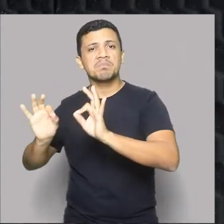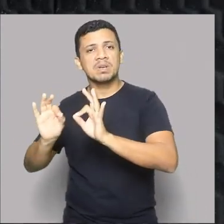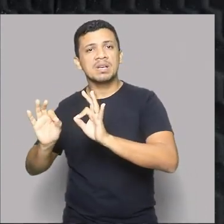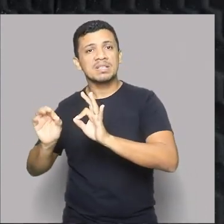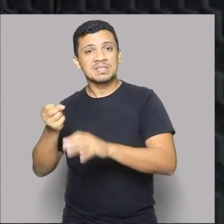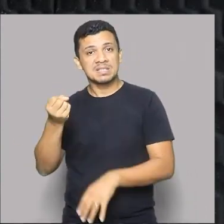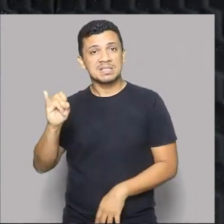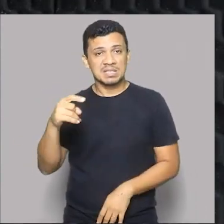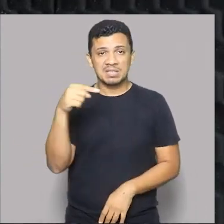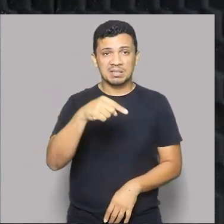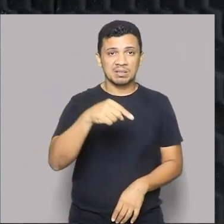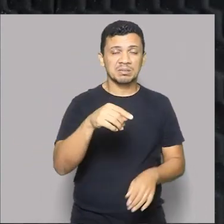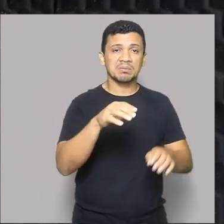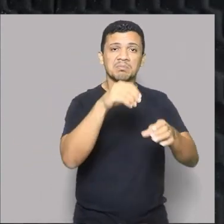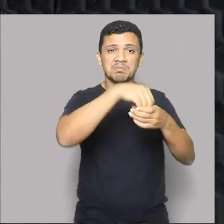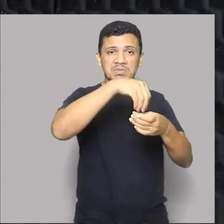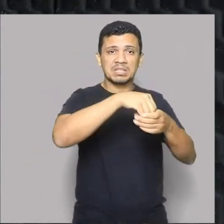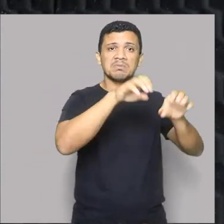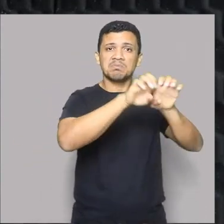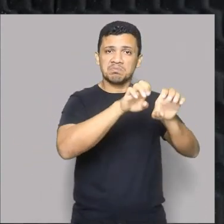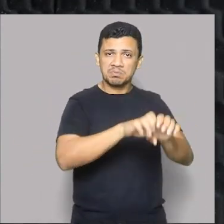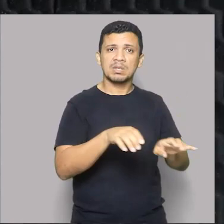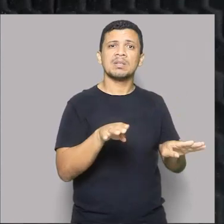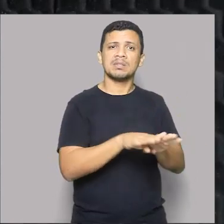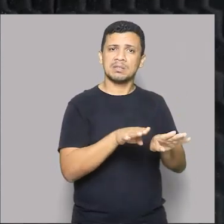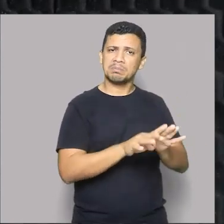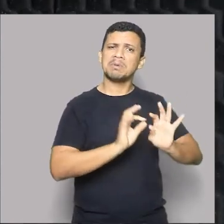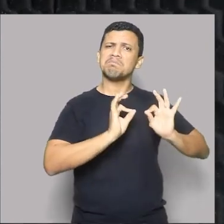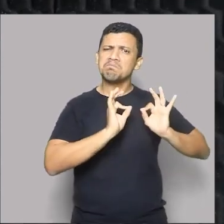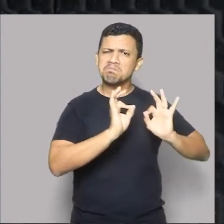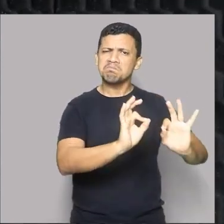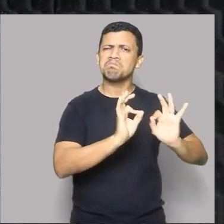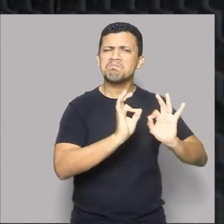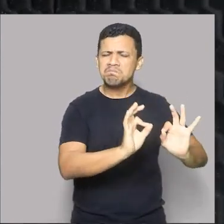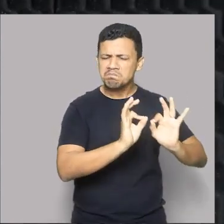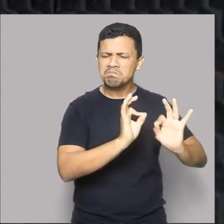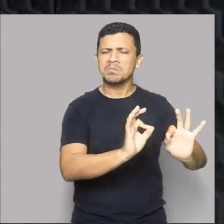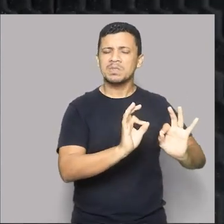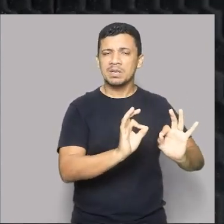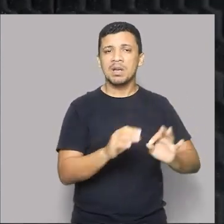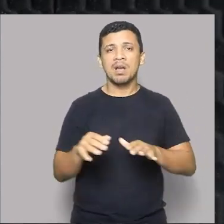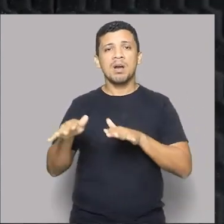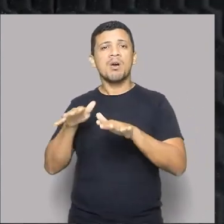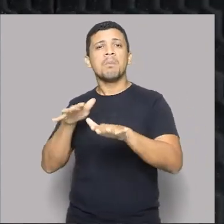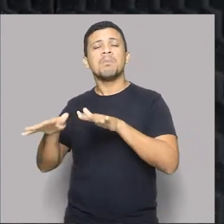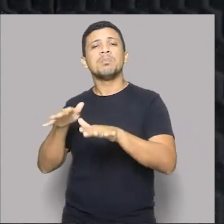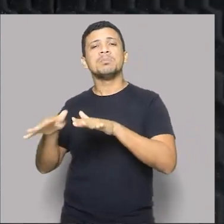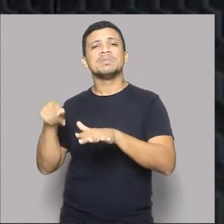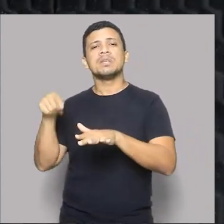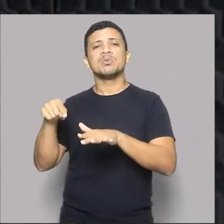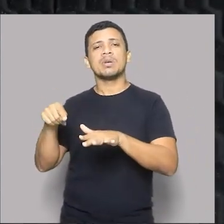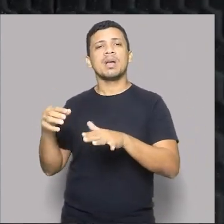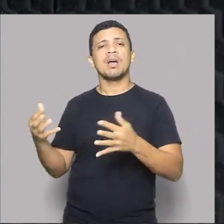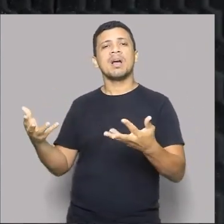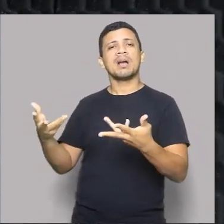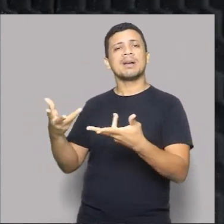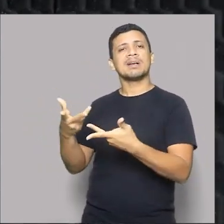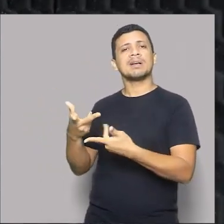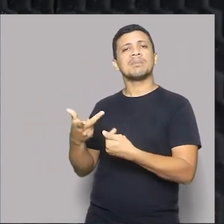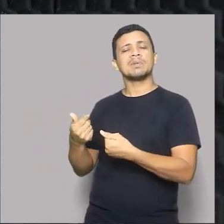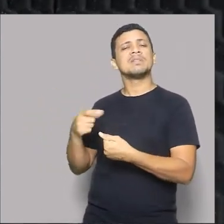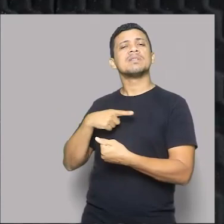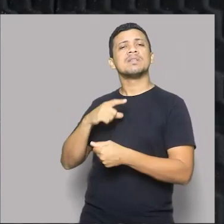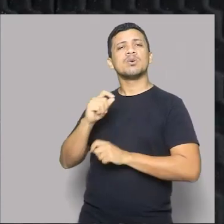estiver funcionando em seu perfeito estado. A mobilidade trata para este indivíduo a capacidade que ele tem,